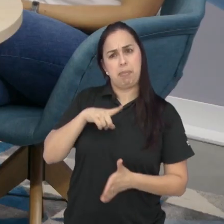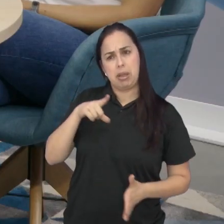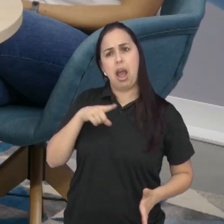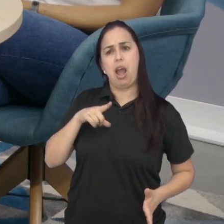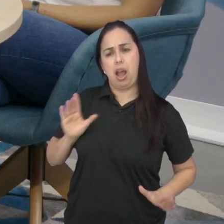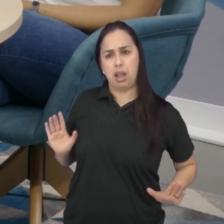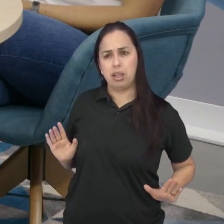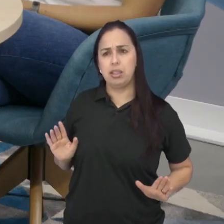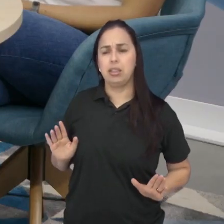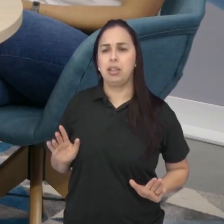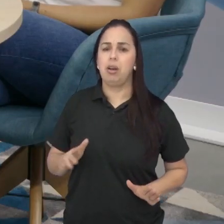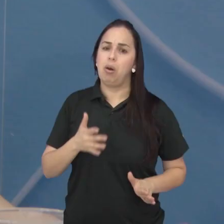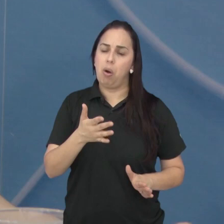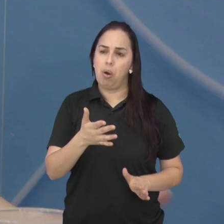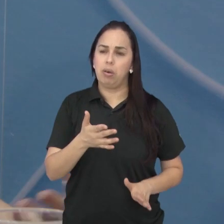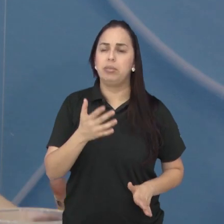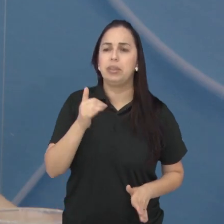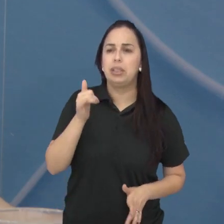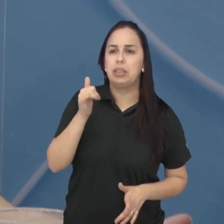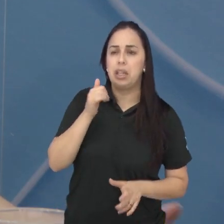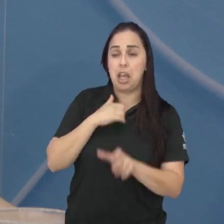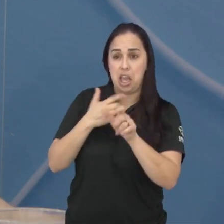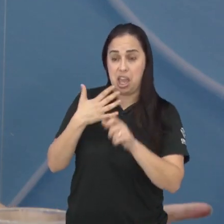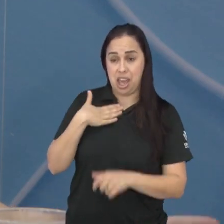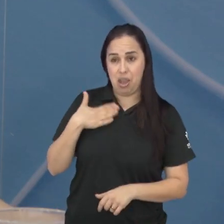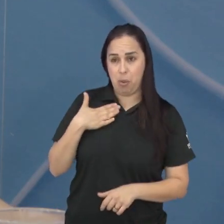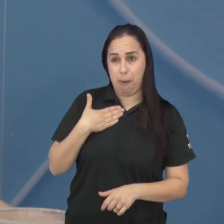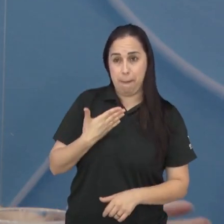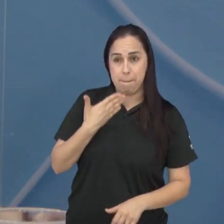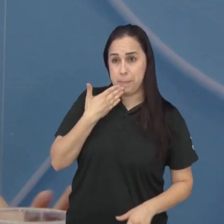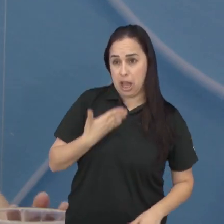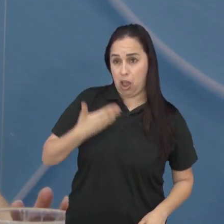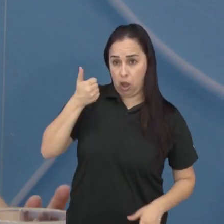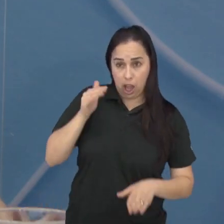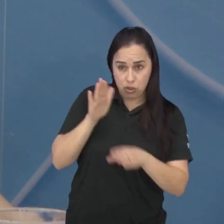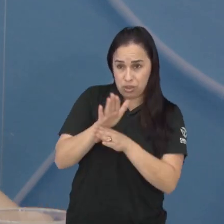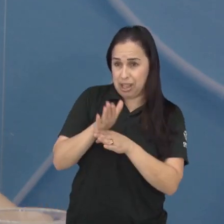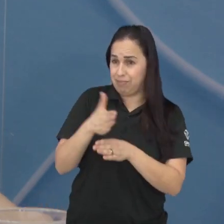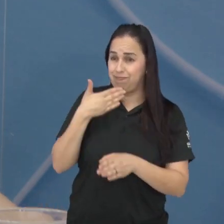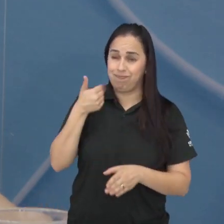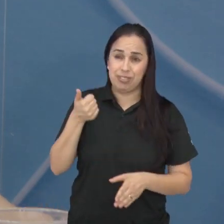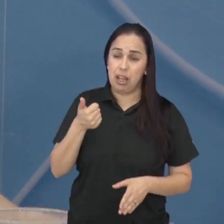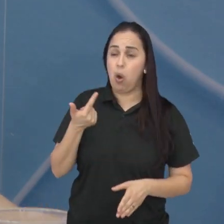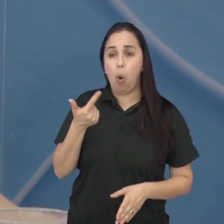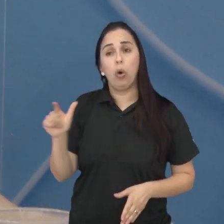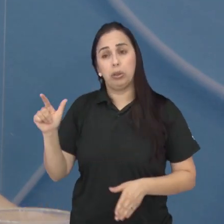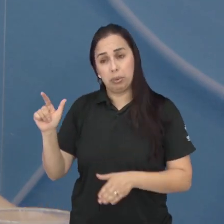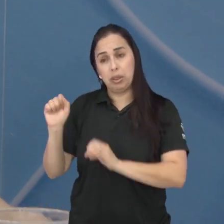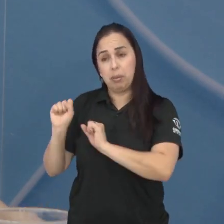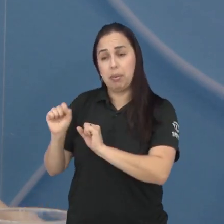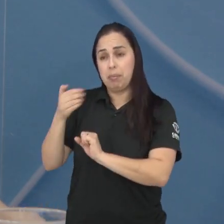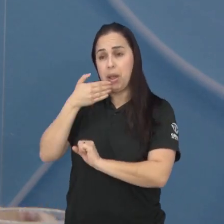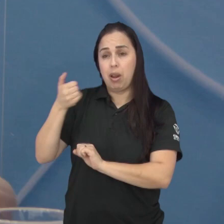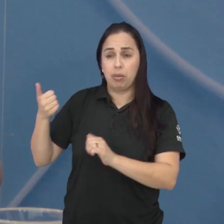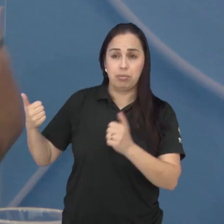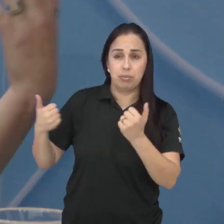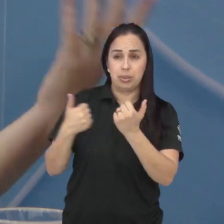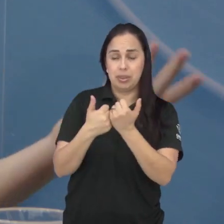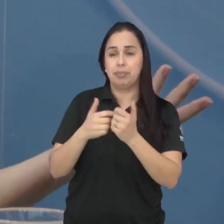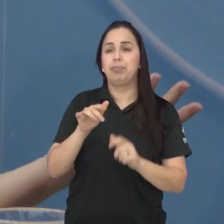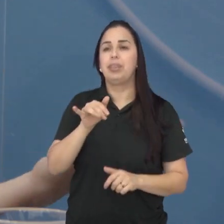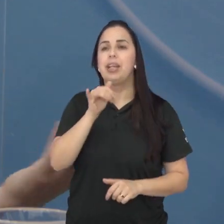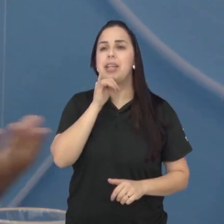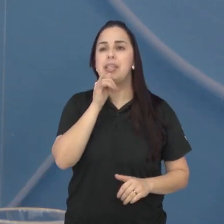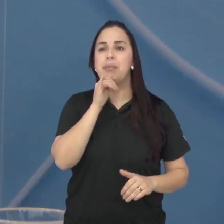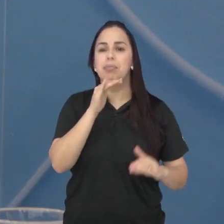vezes, né? Você Sem fala, dúvida. olha, amiga, eu não sou a melhor pessoa para te ajudar nesse momento. Às vezes é isso, né? Você ouve uma briga